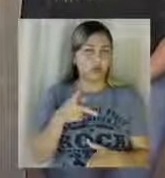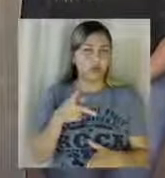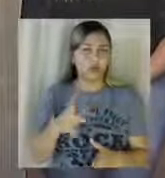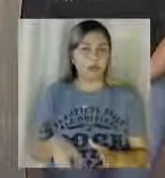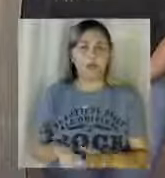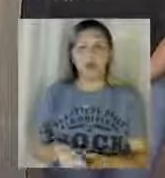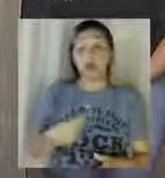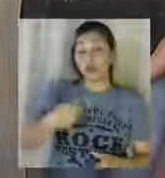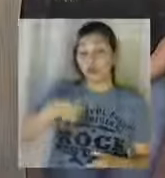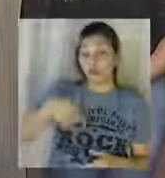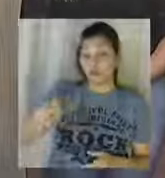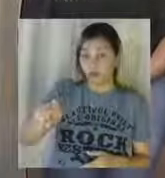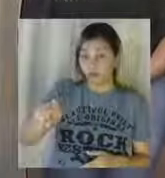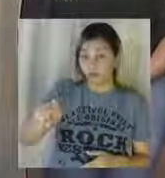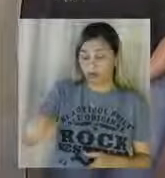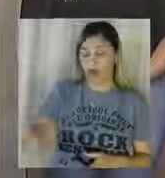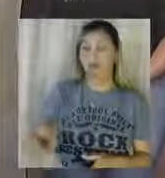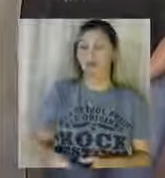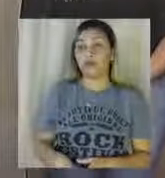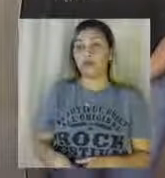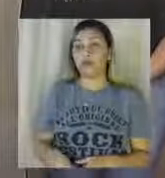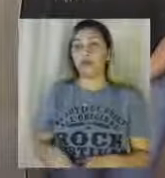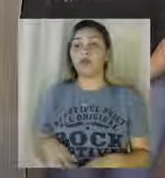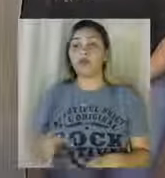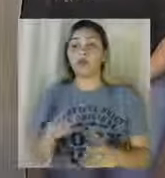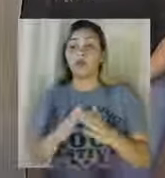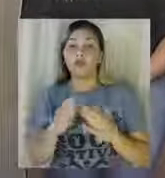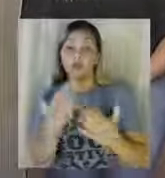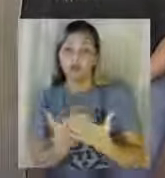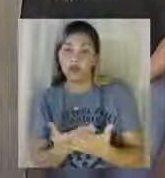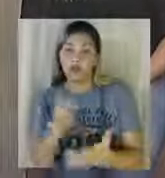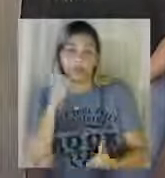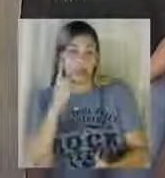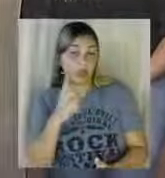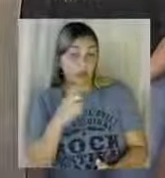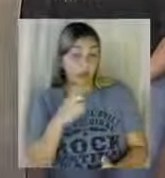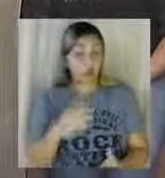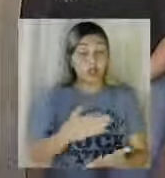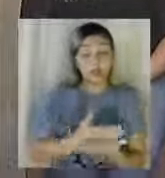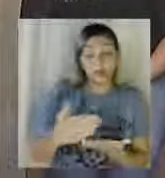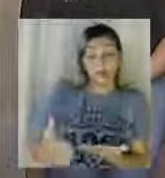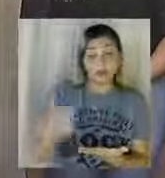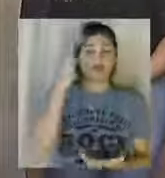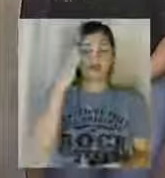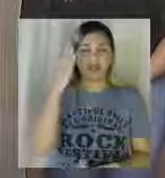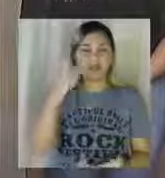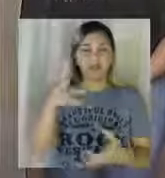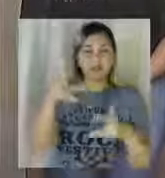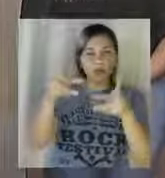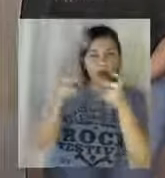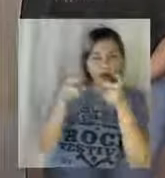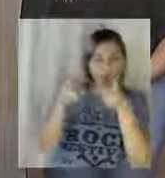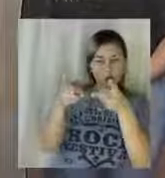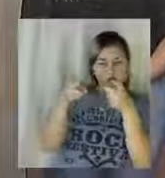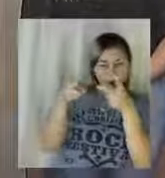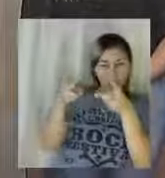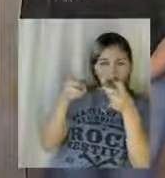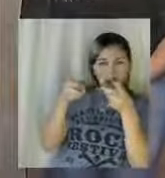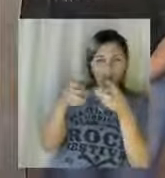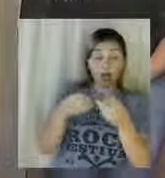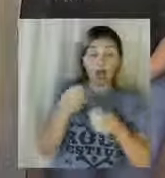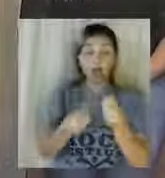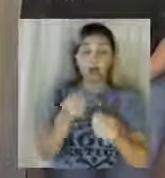Aí eu fui na escola bilíngue para surdos e comecei a entender. Fui captando como é